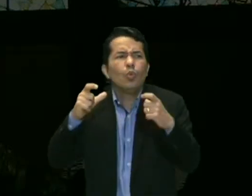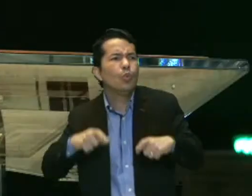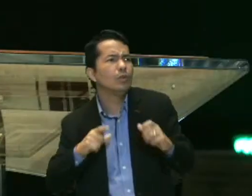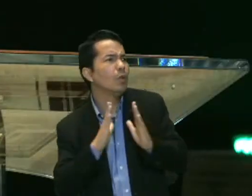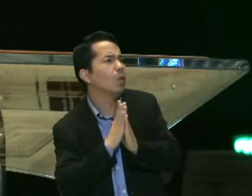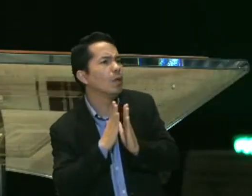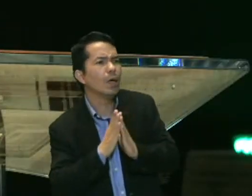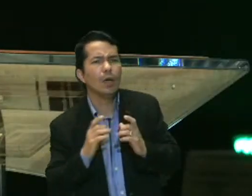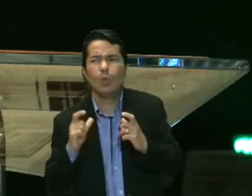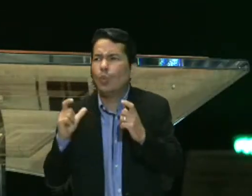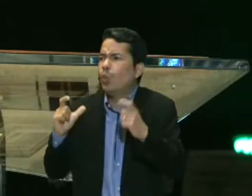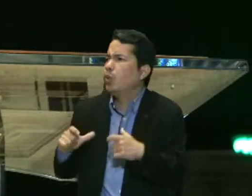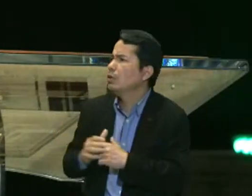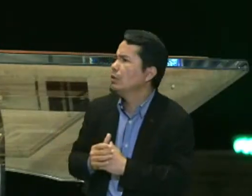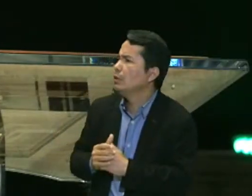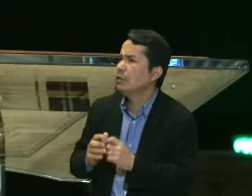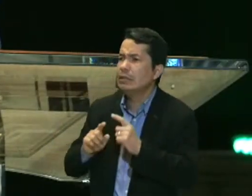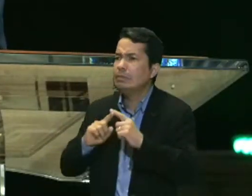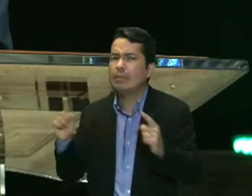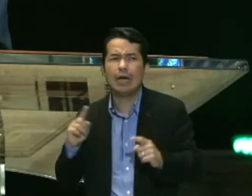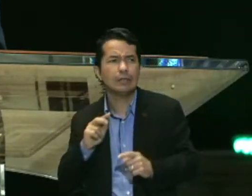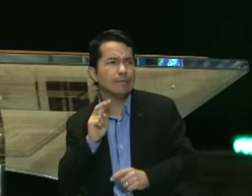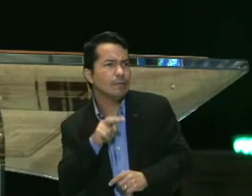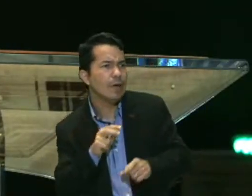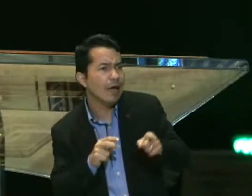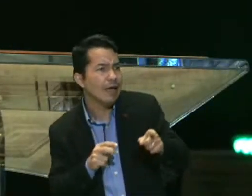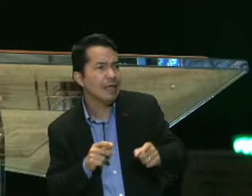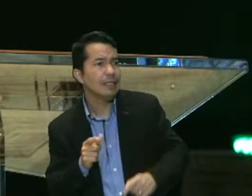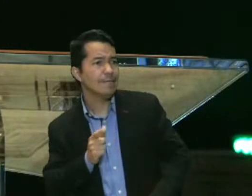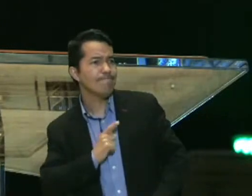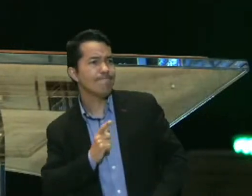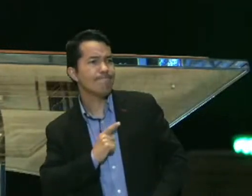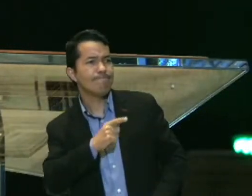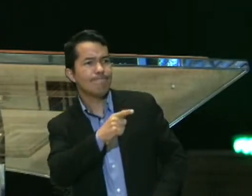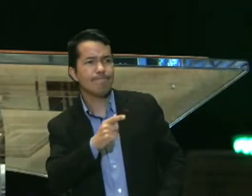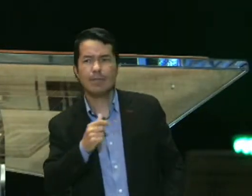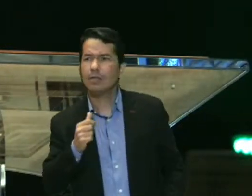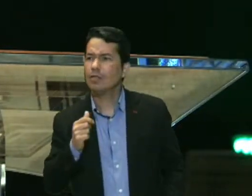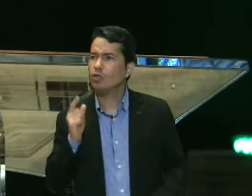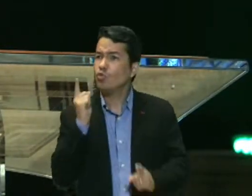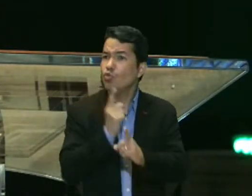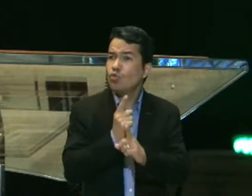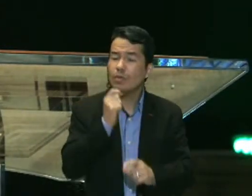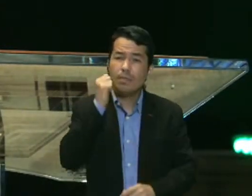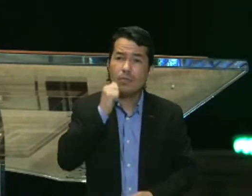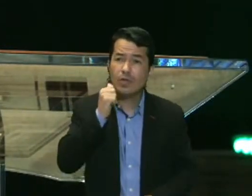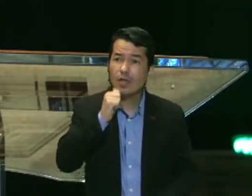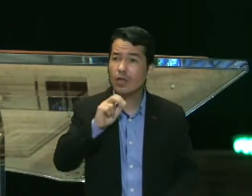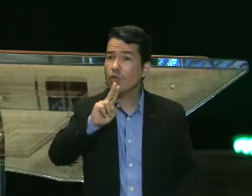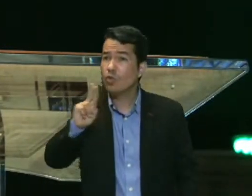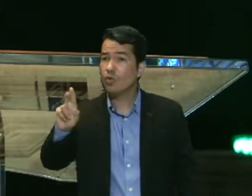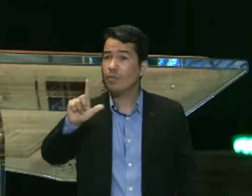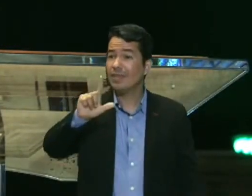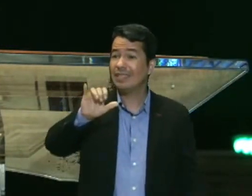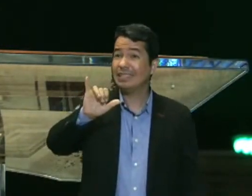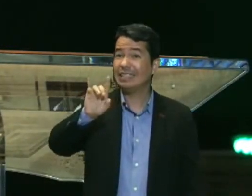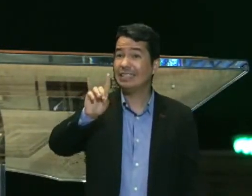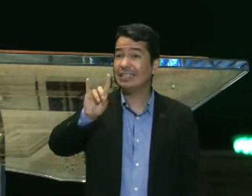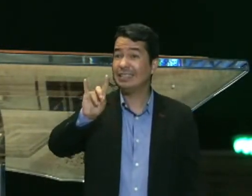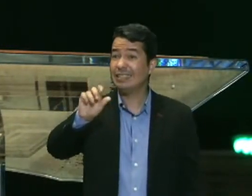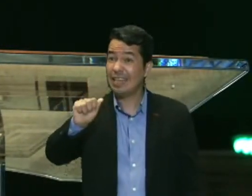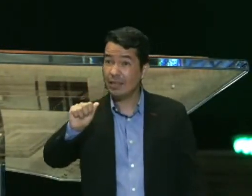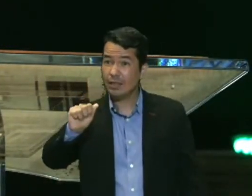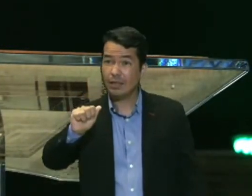Lídia. E lá dos versos 13 a 15, você vai conhecer a conversão de Lídia,